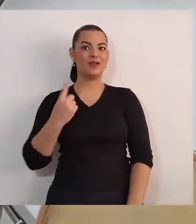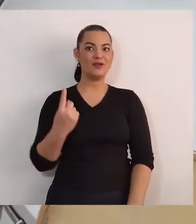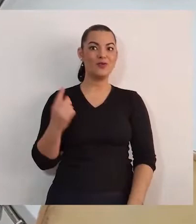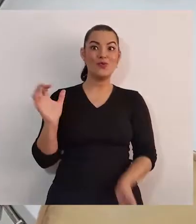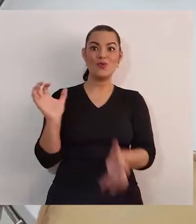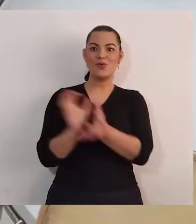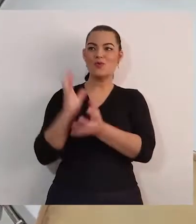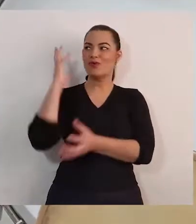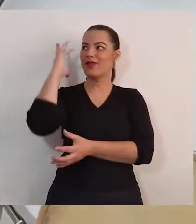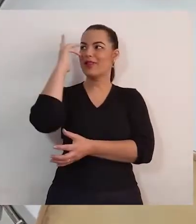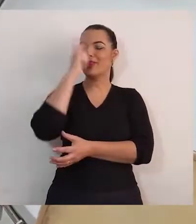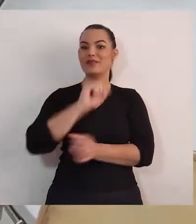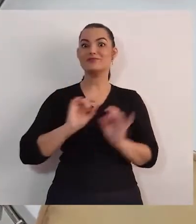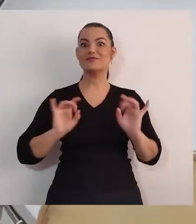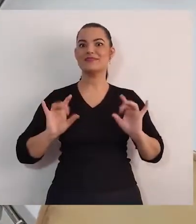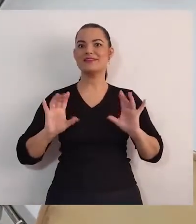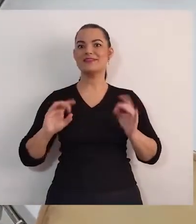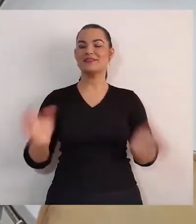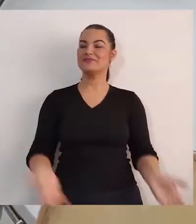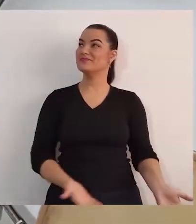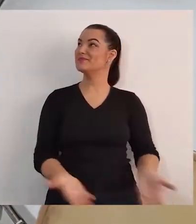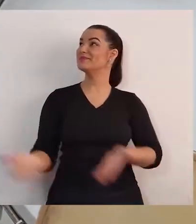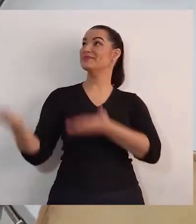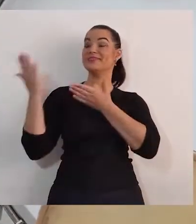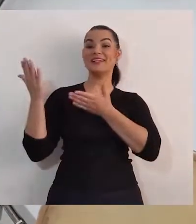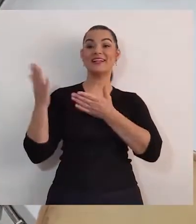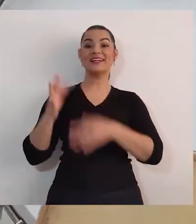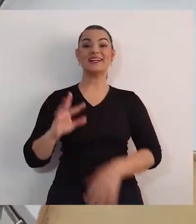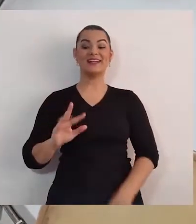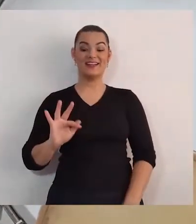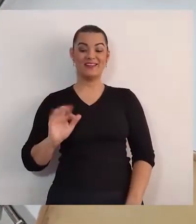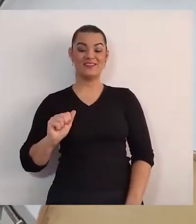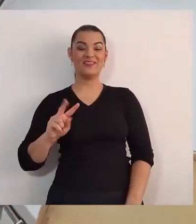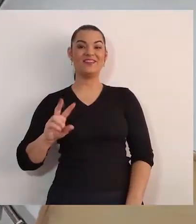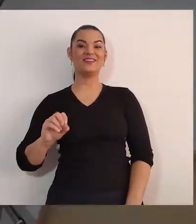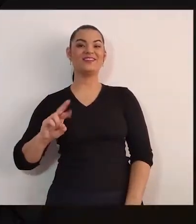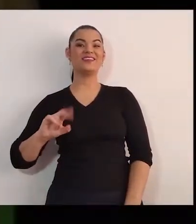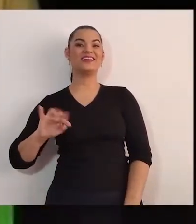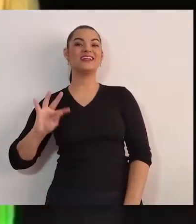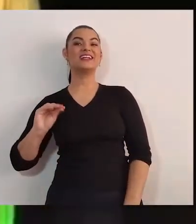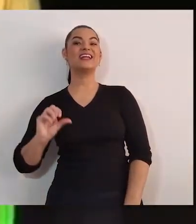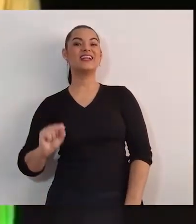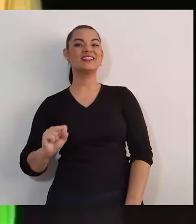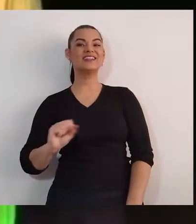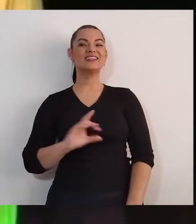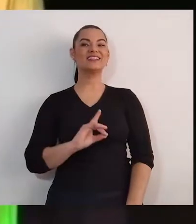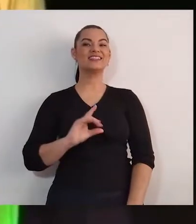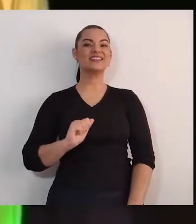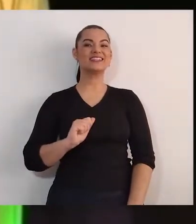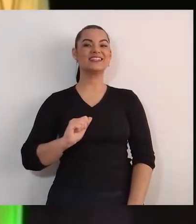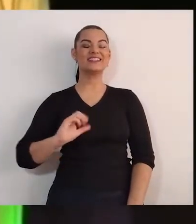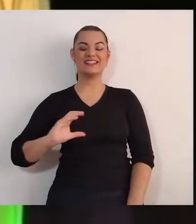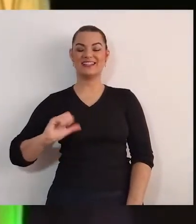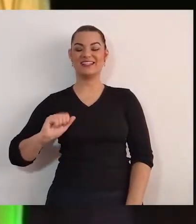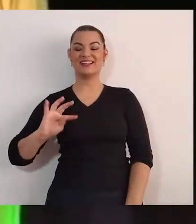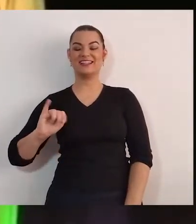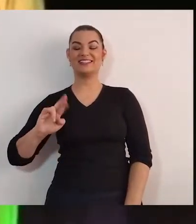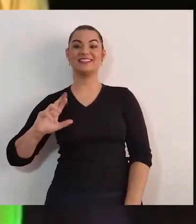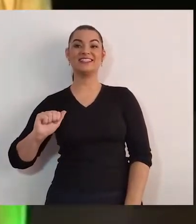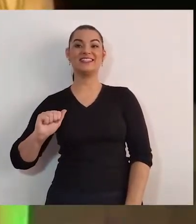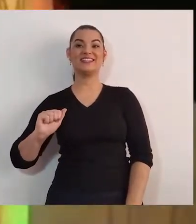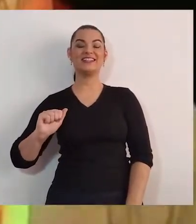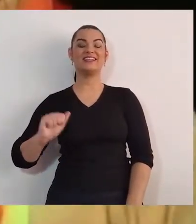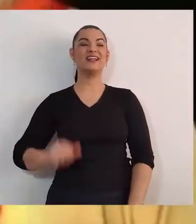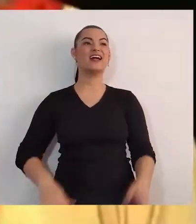especializado. Com vocês, os favoritos da catira! Aos nossos